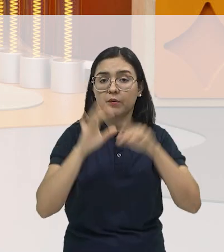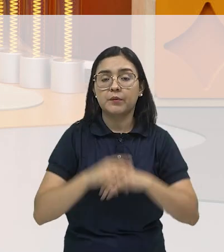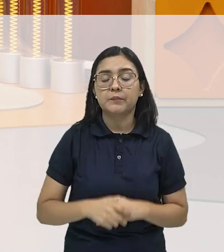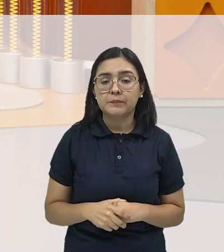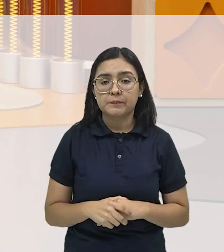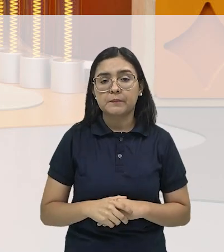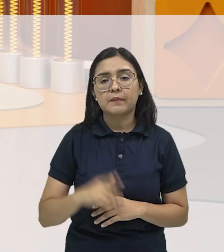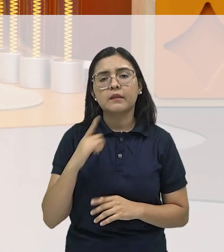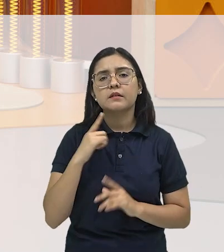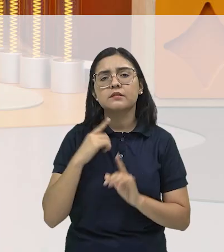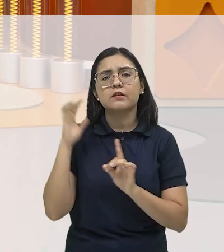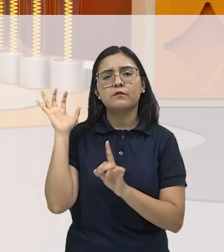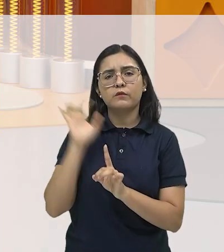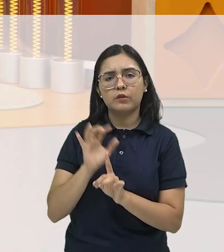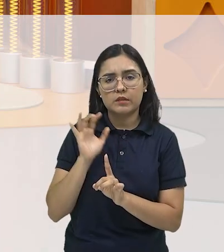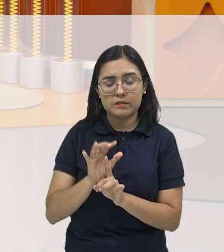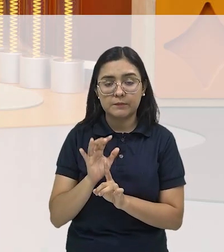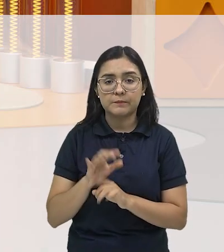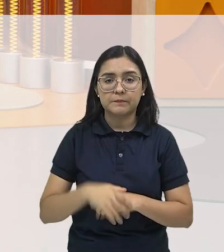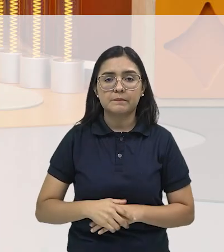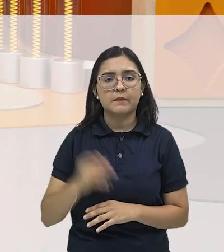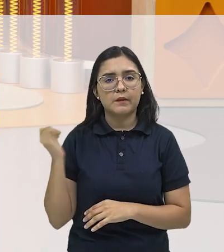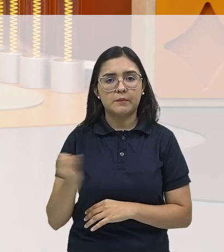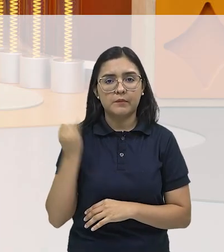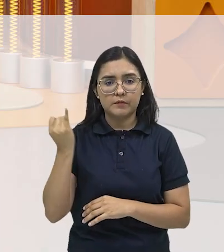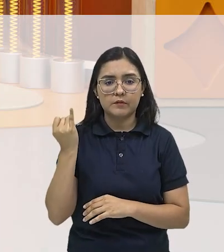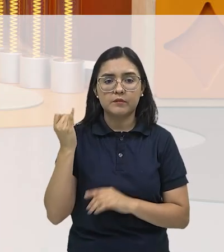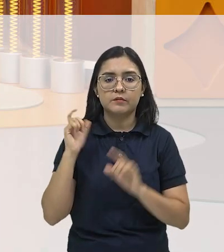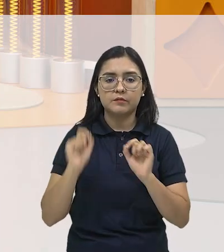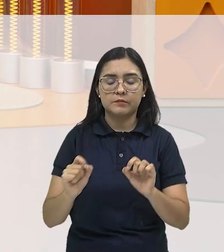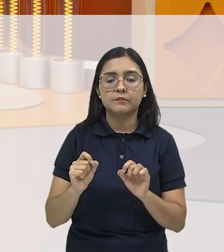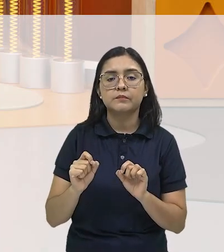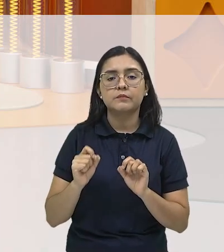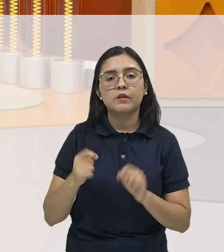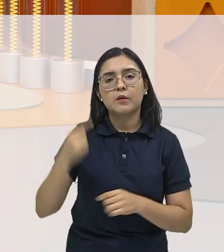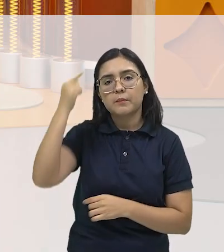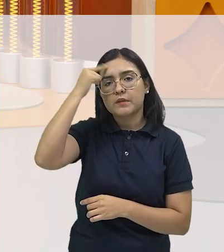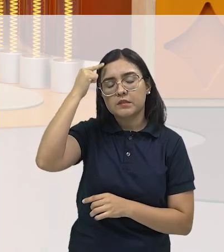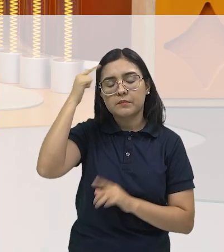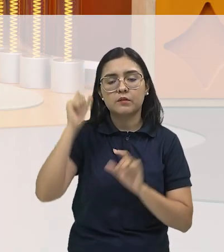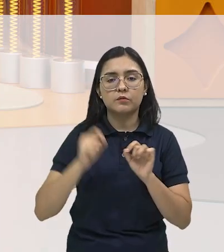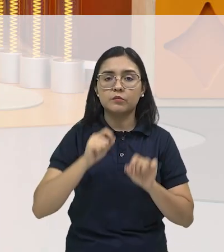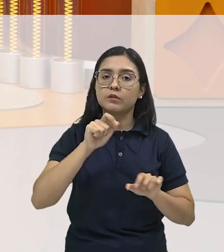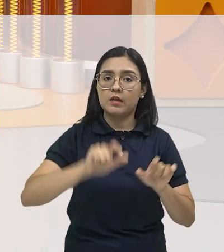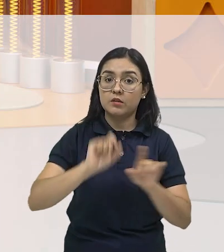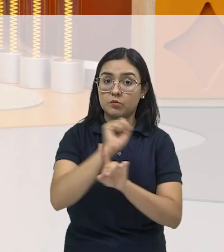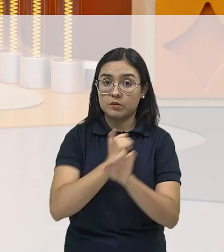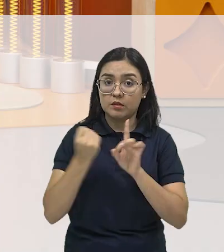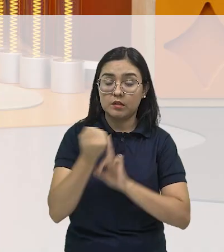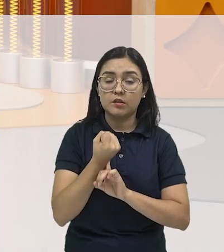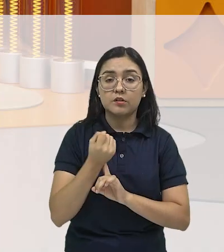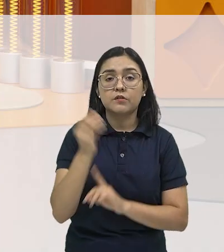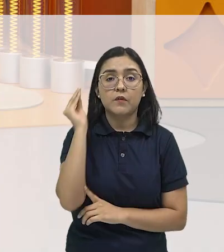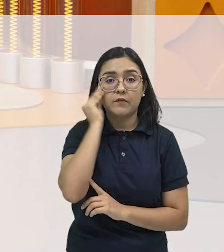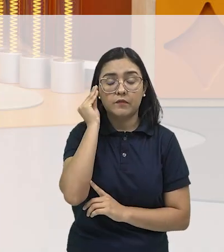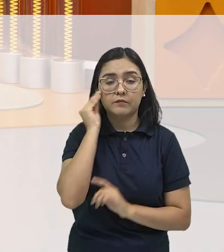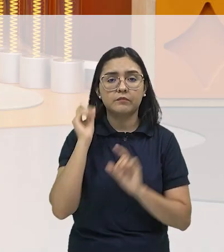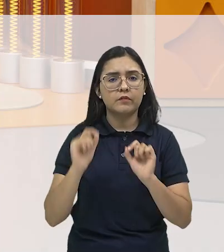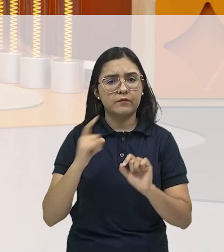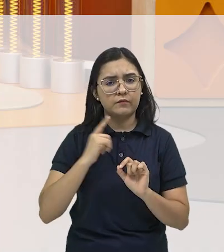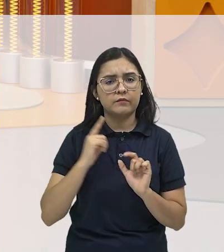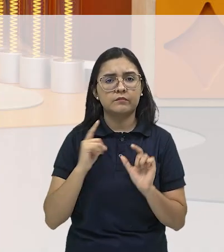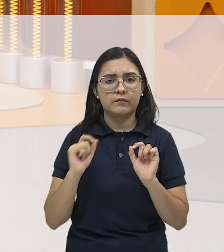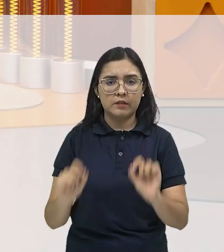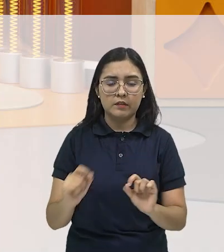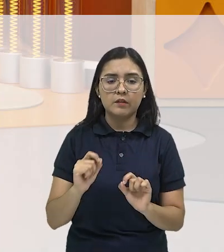ganhem essa influência que vai ser tão importante na formação do pensamento da sociedade, nós vamos ver que eles enfrentarão